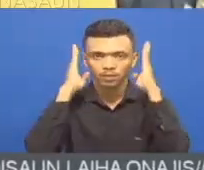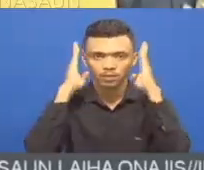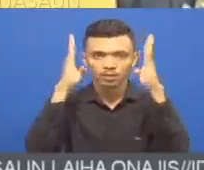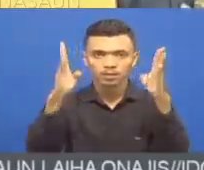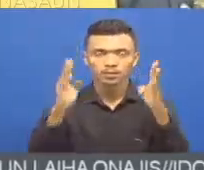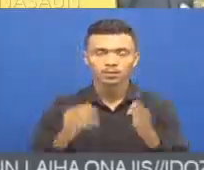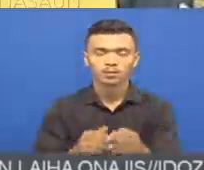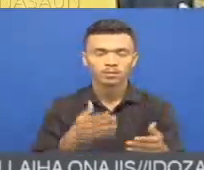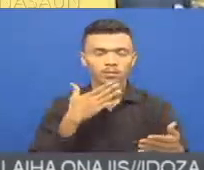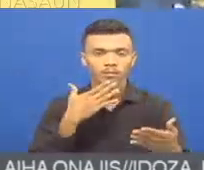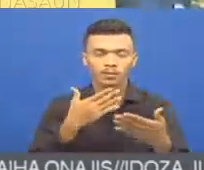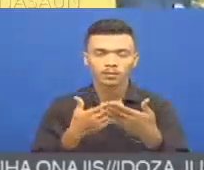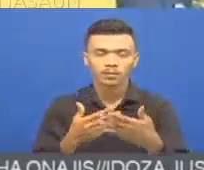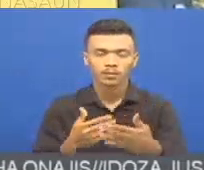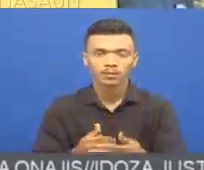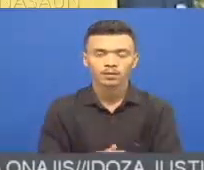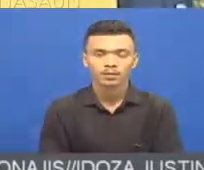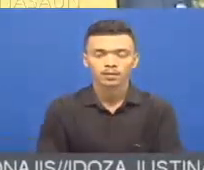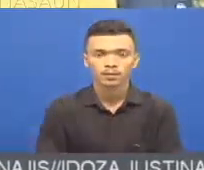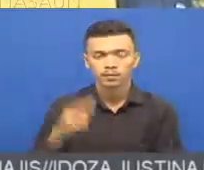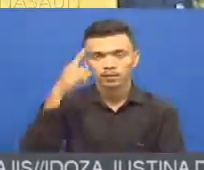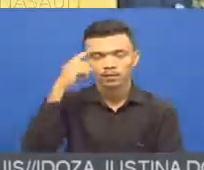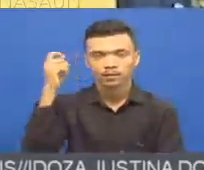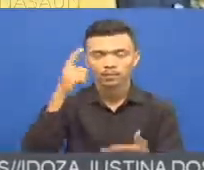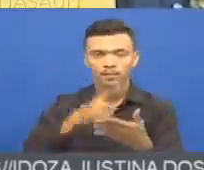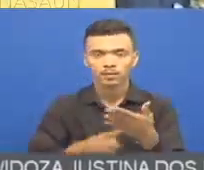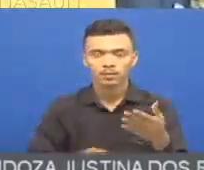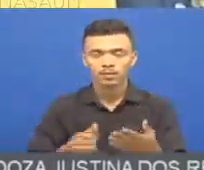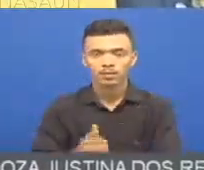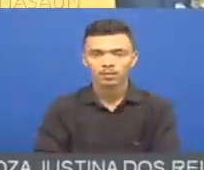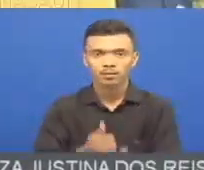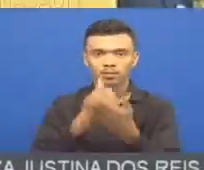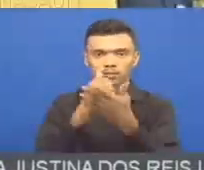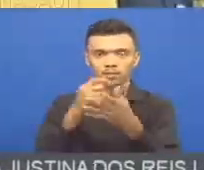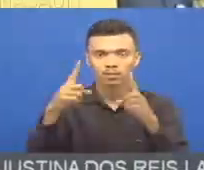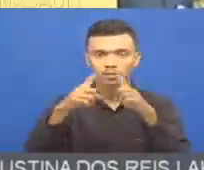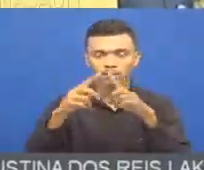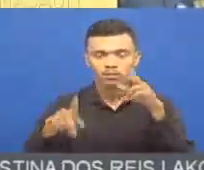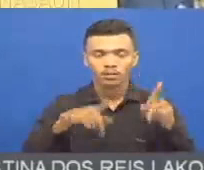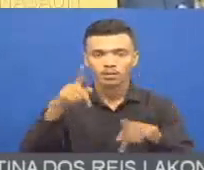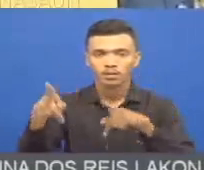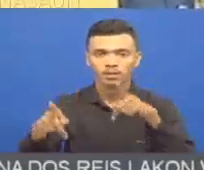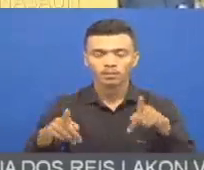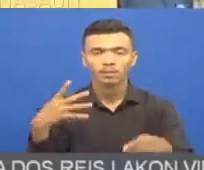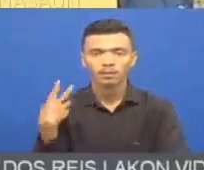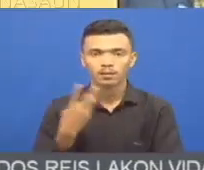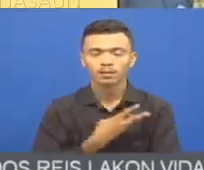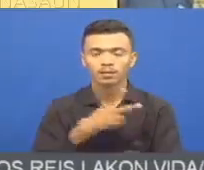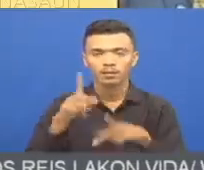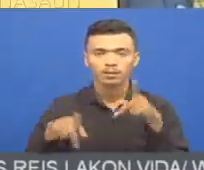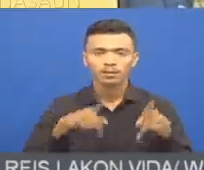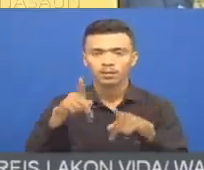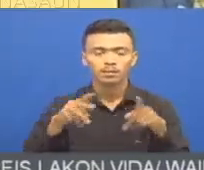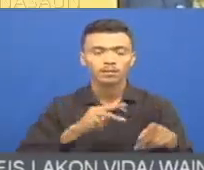a qualidade? Para ser, reta o orgulho vai ter povo. Se tem a povo e a mano faz, mas o